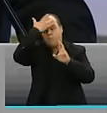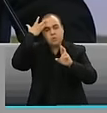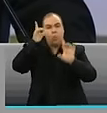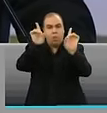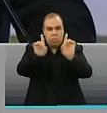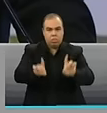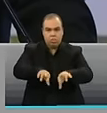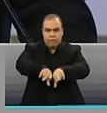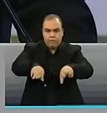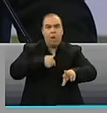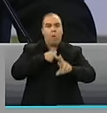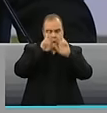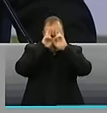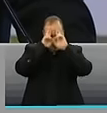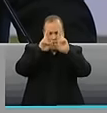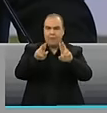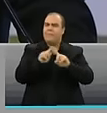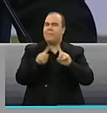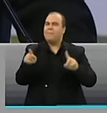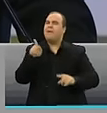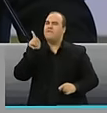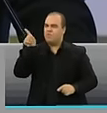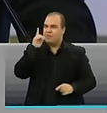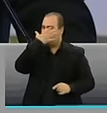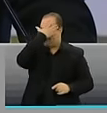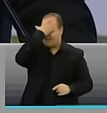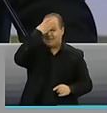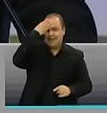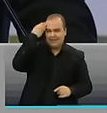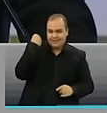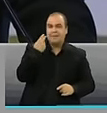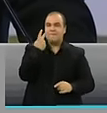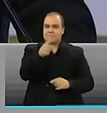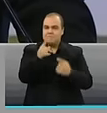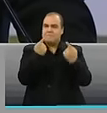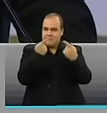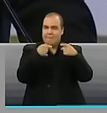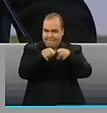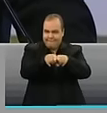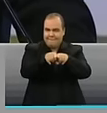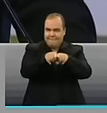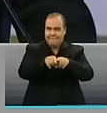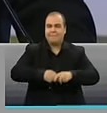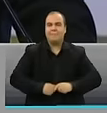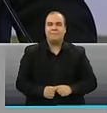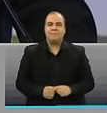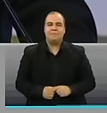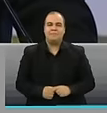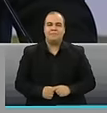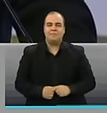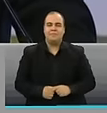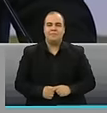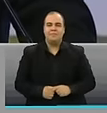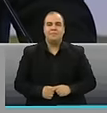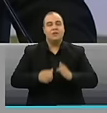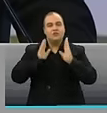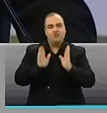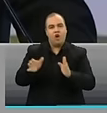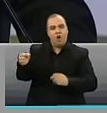deficiências. Agora, você que é um esquecido, que o seu parceiro, que colocou